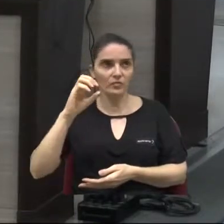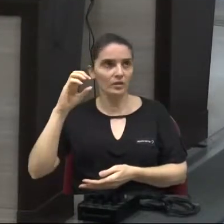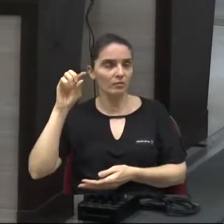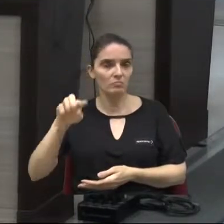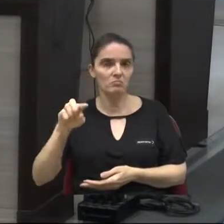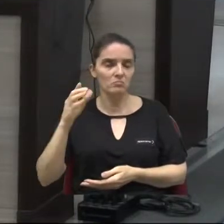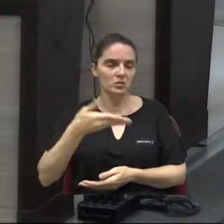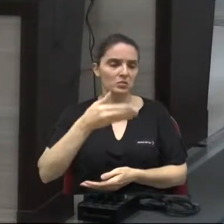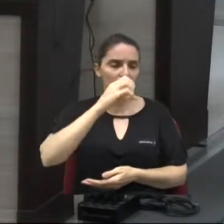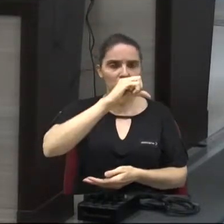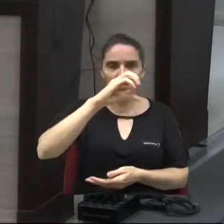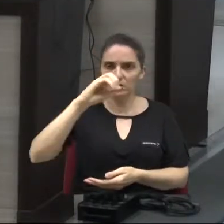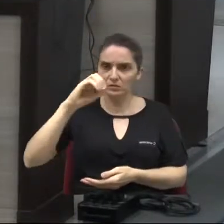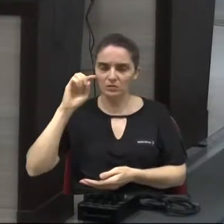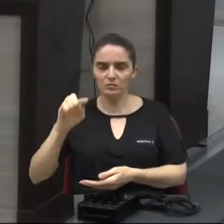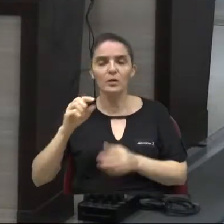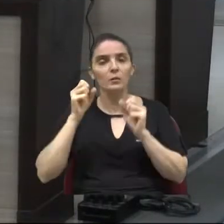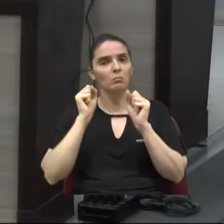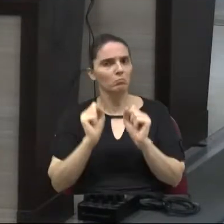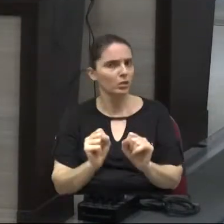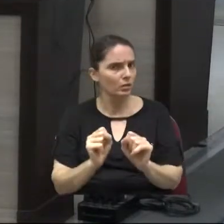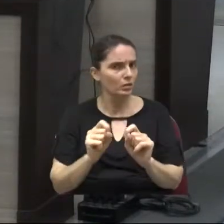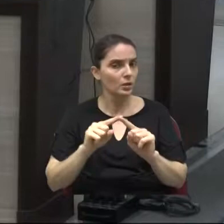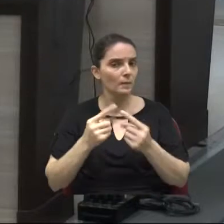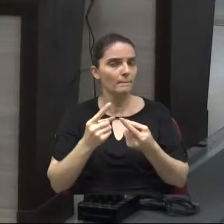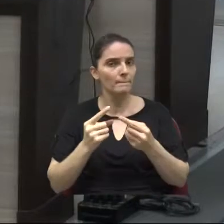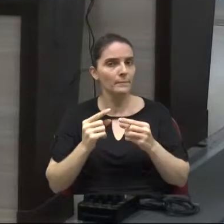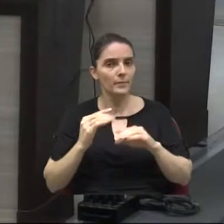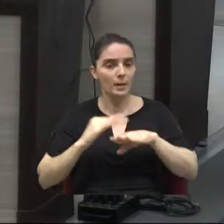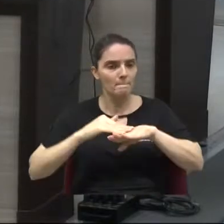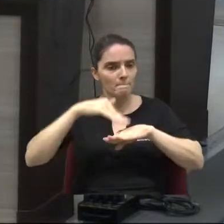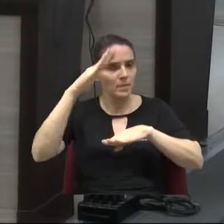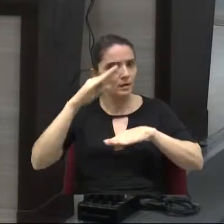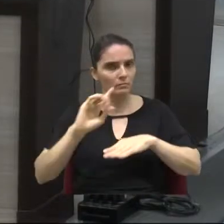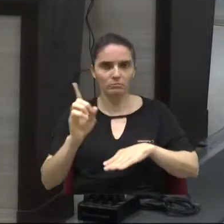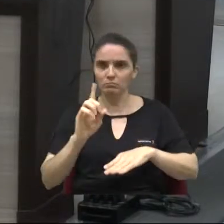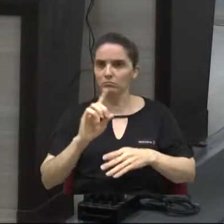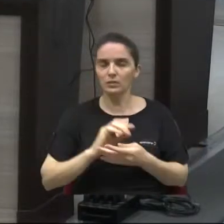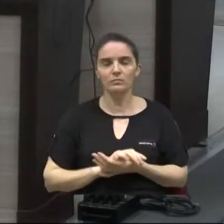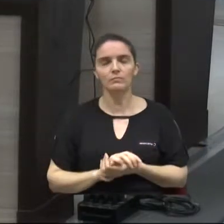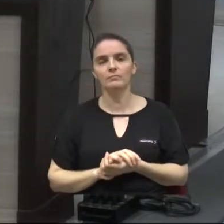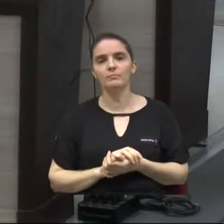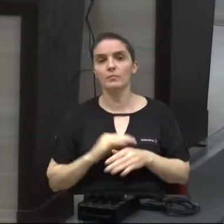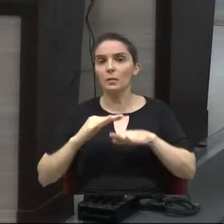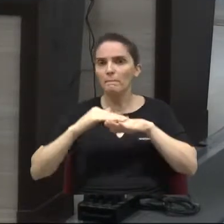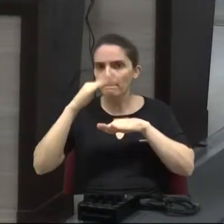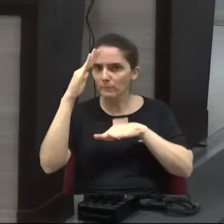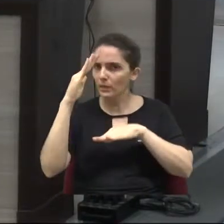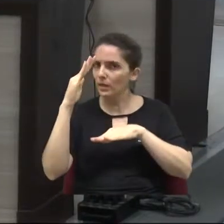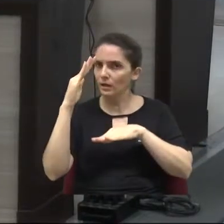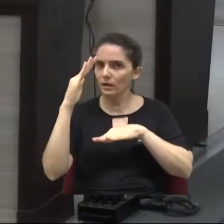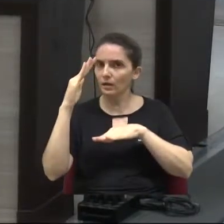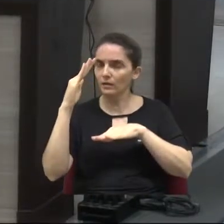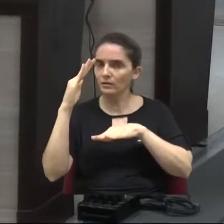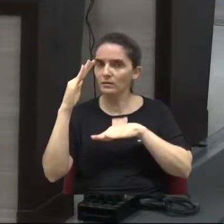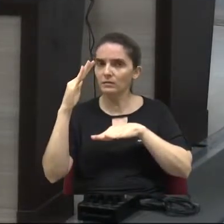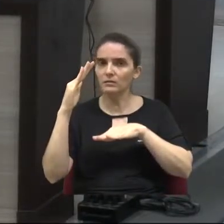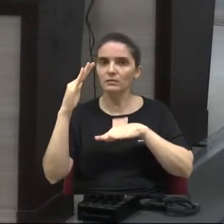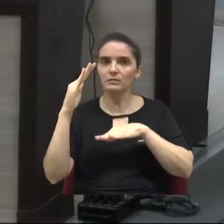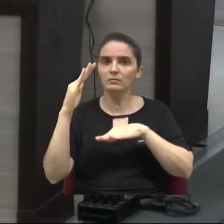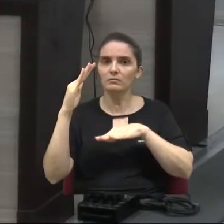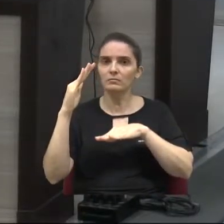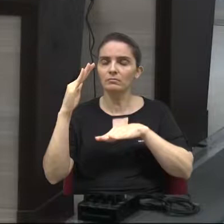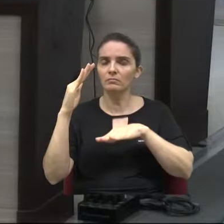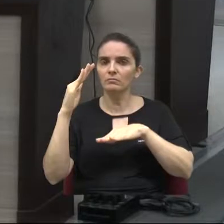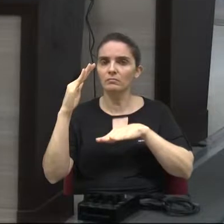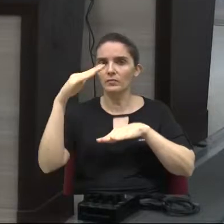outro, 1 milhão no outro, que não passe o valor total do subsídio, ele pode. Agora, passou o valor do subsídio, aí ele